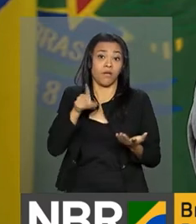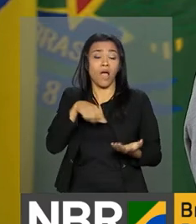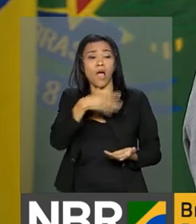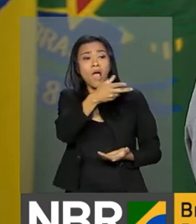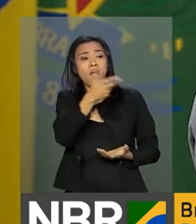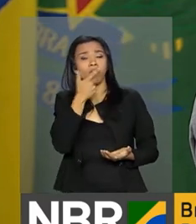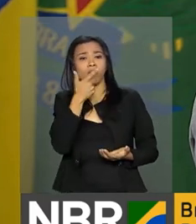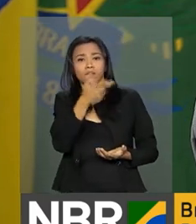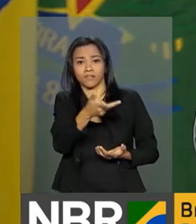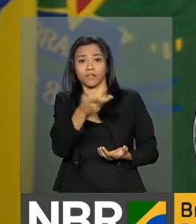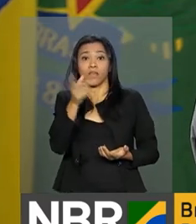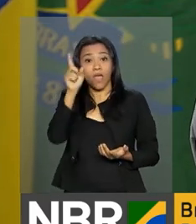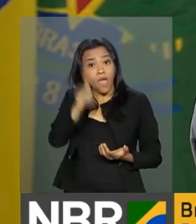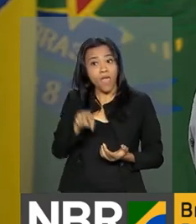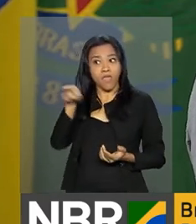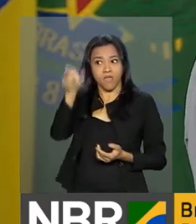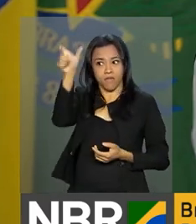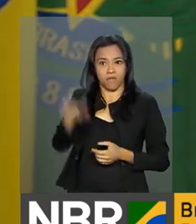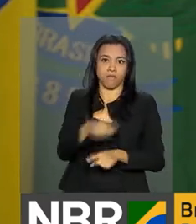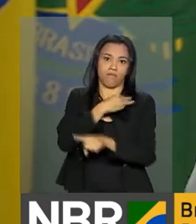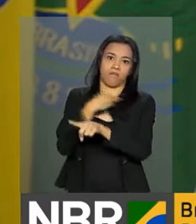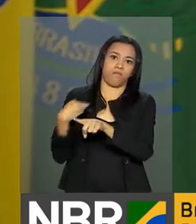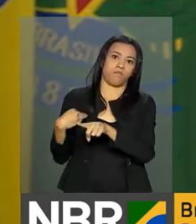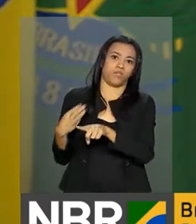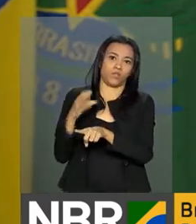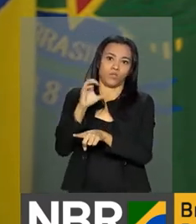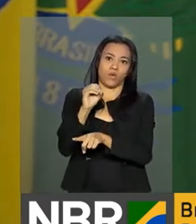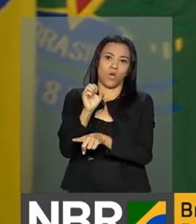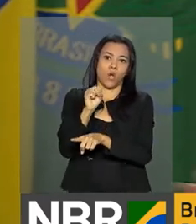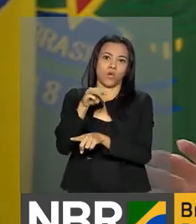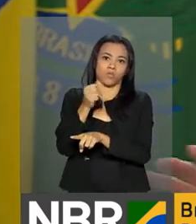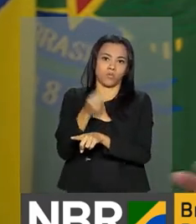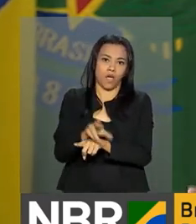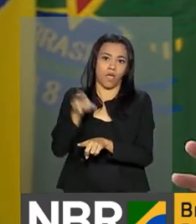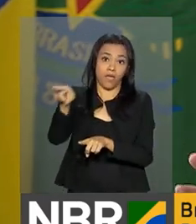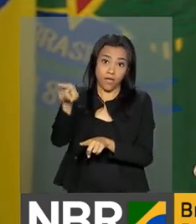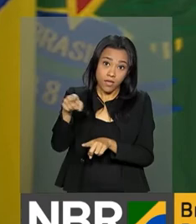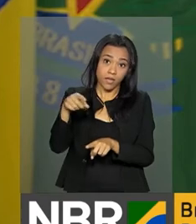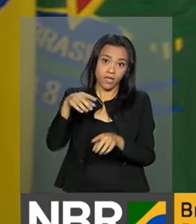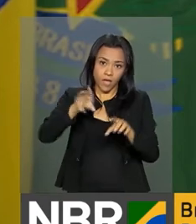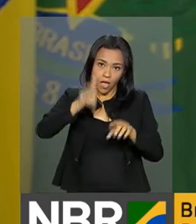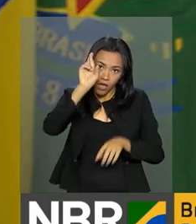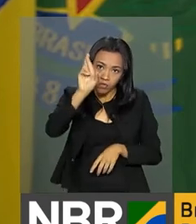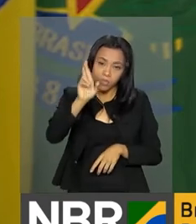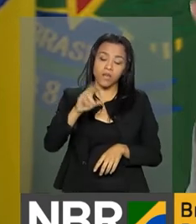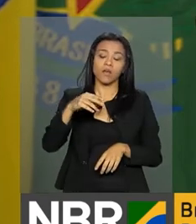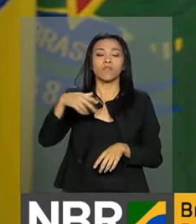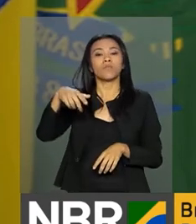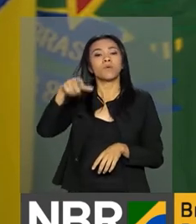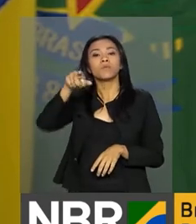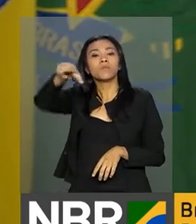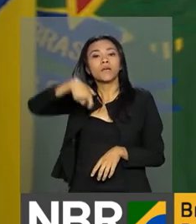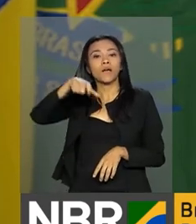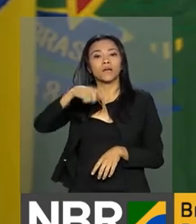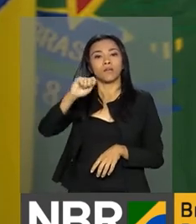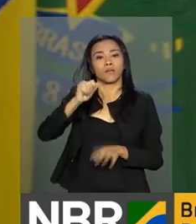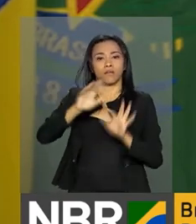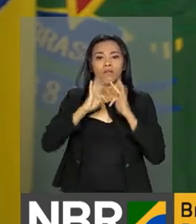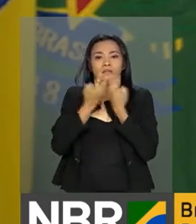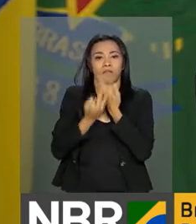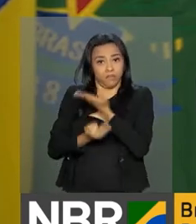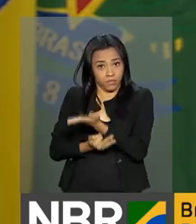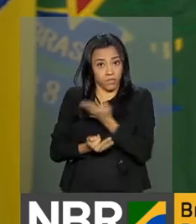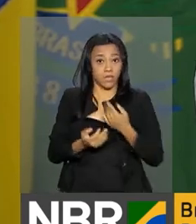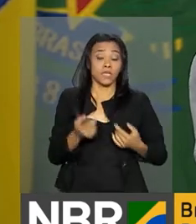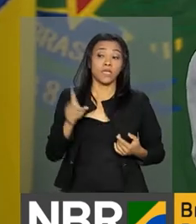vai receber os mais maduros do tema mas vai acabar com o programa bolsa família né e ao contrário logo em seguida